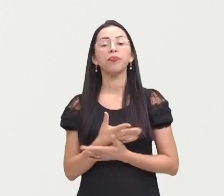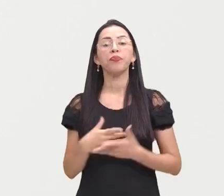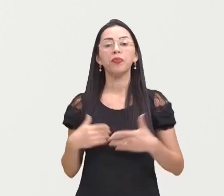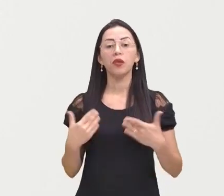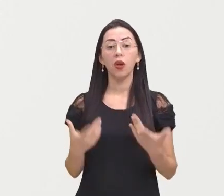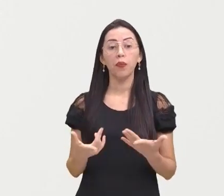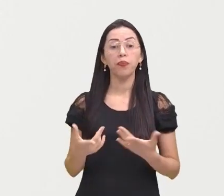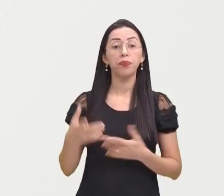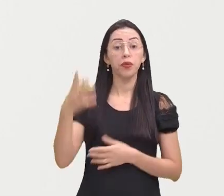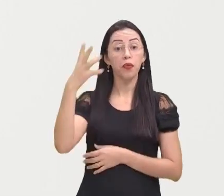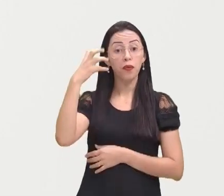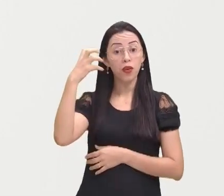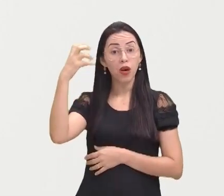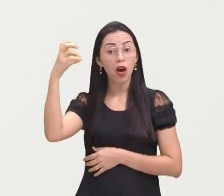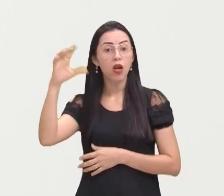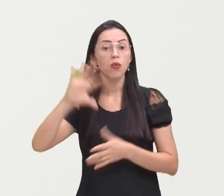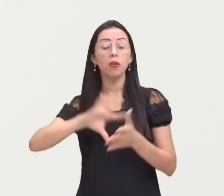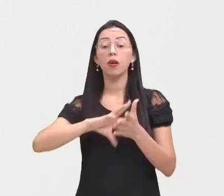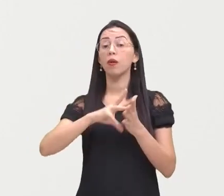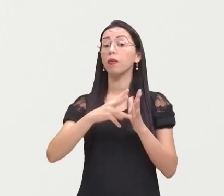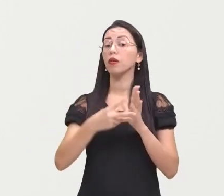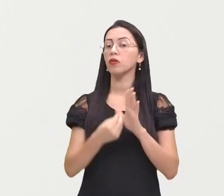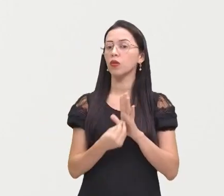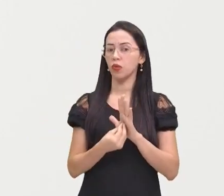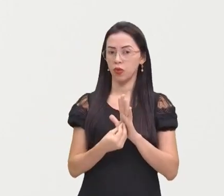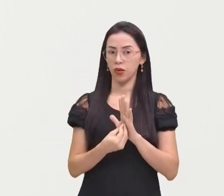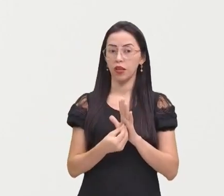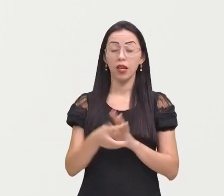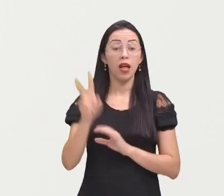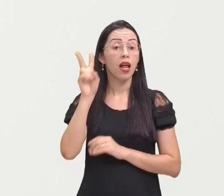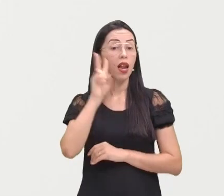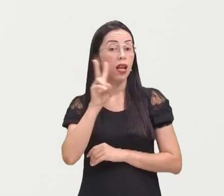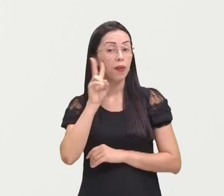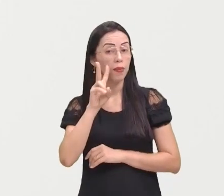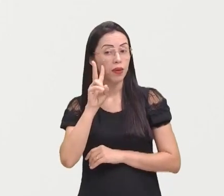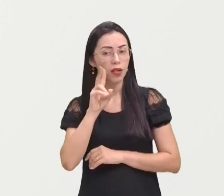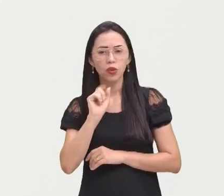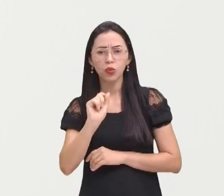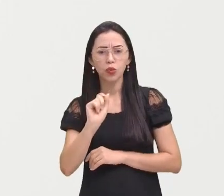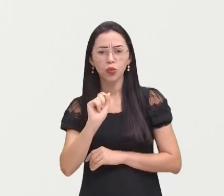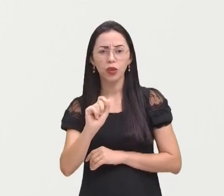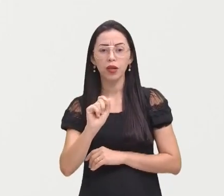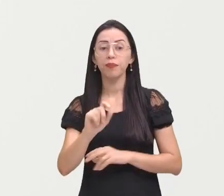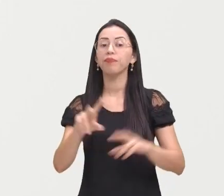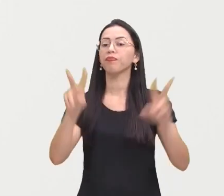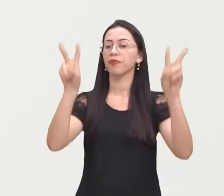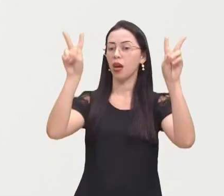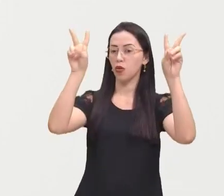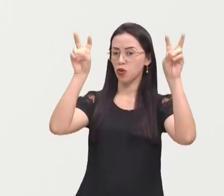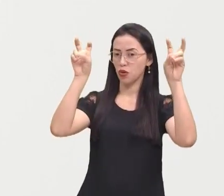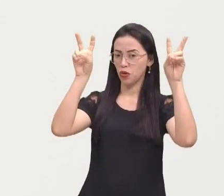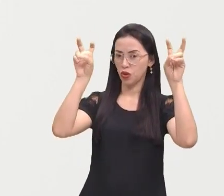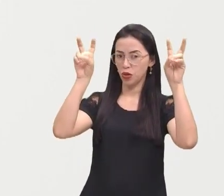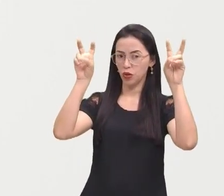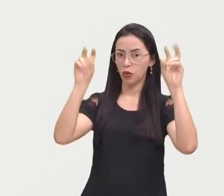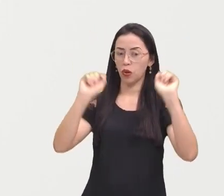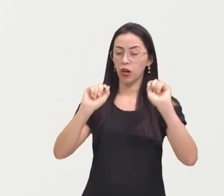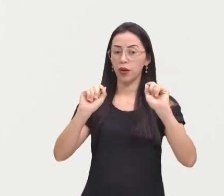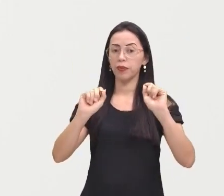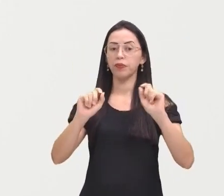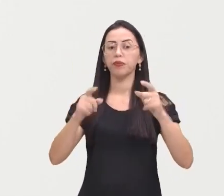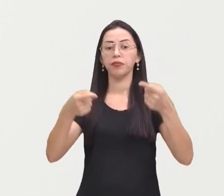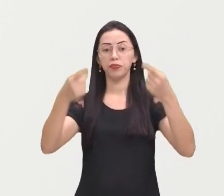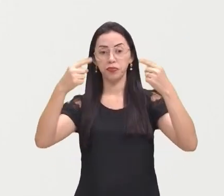a Amazônia. Lembrando vocês que Viagem para a Amazônia é o título deste texto. Então vamos